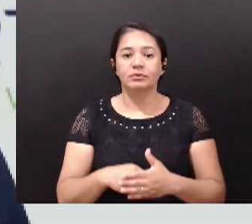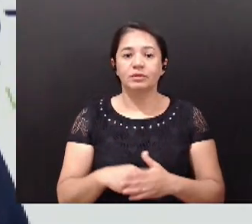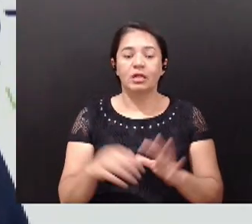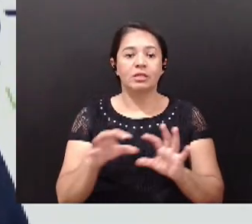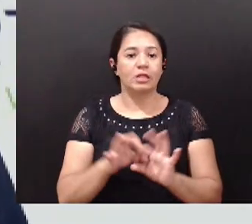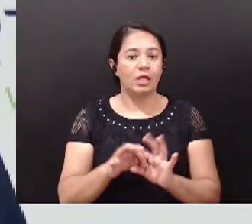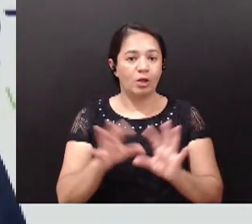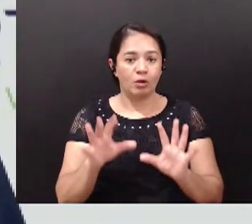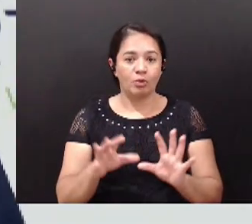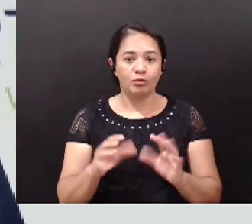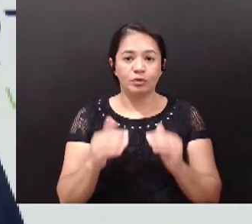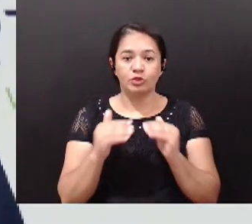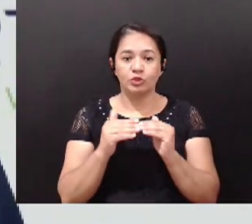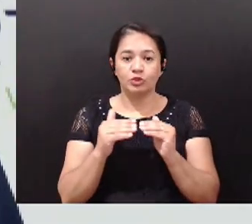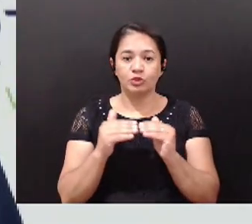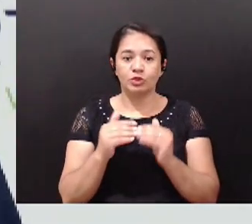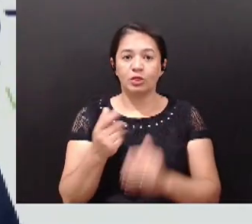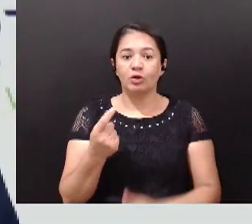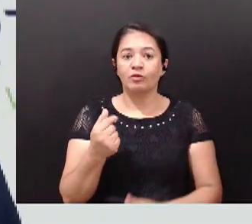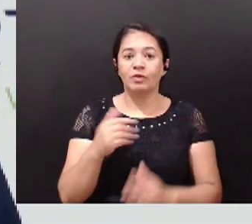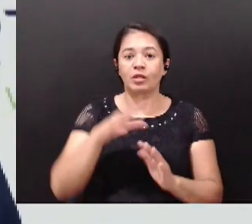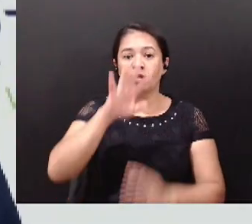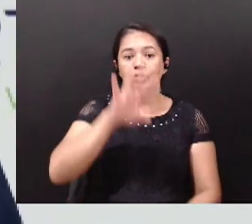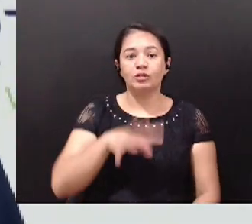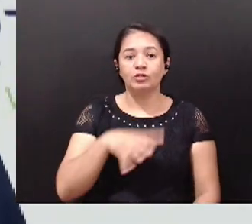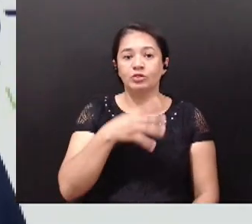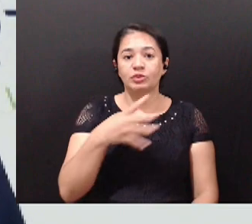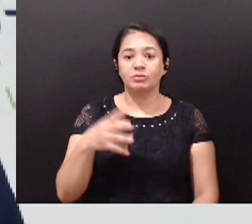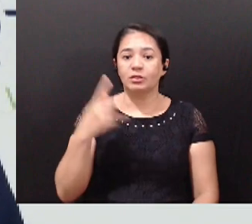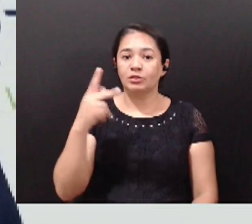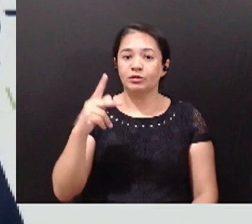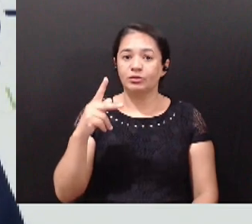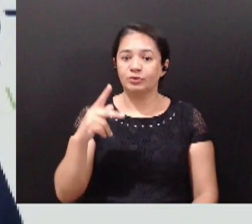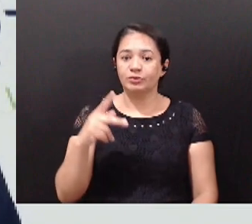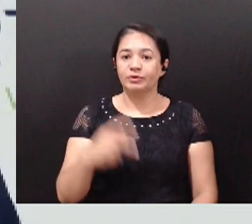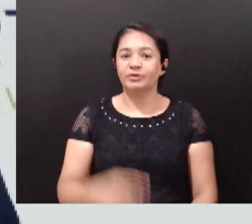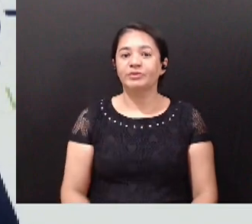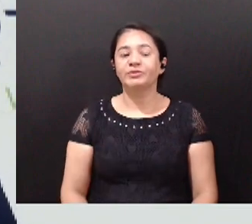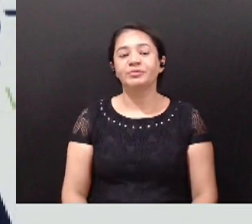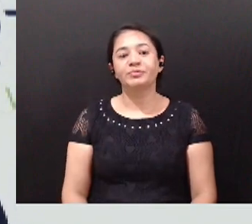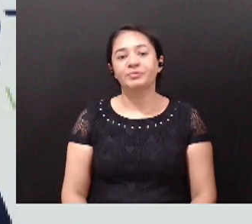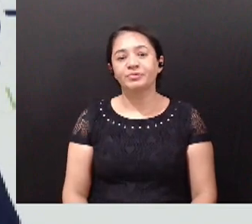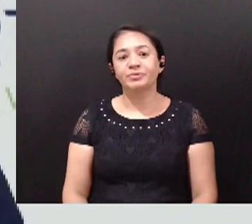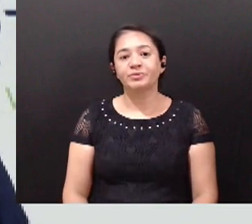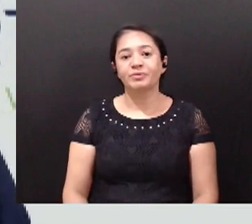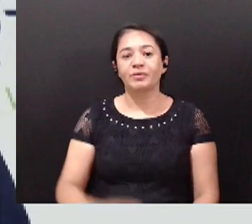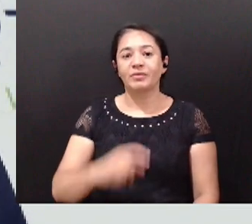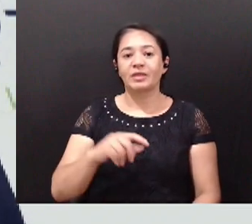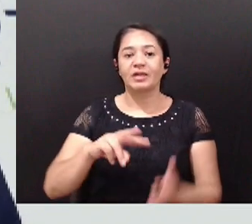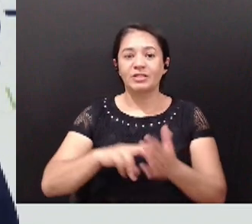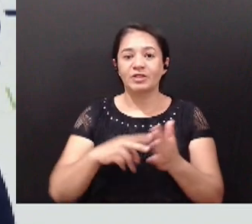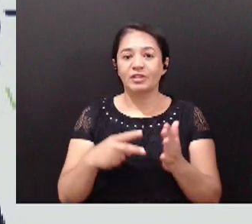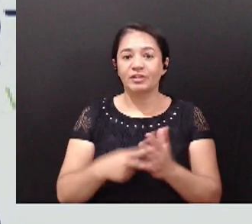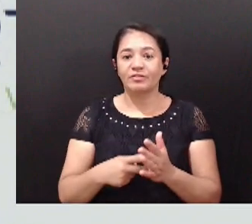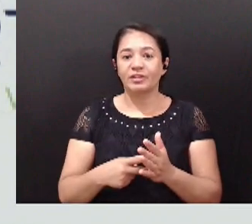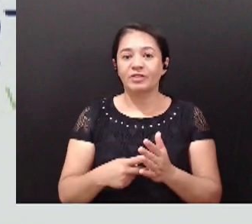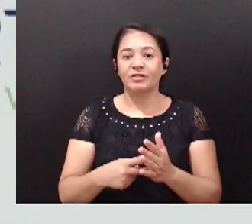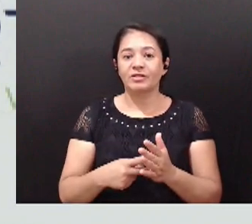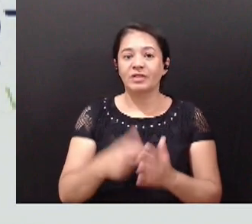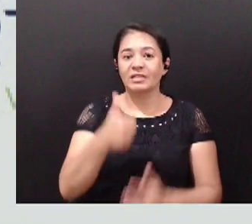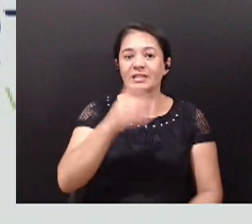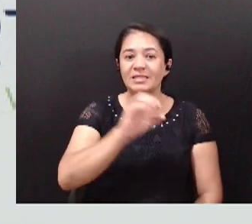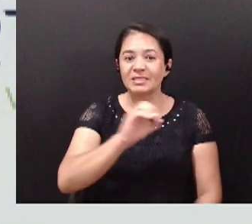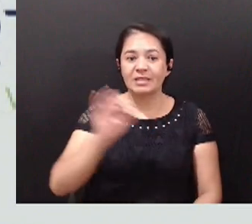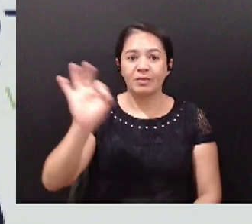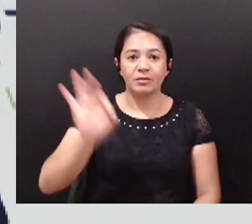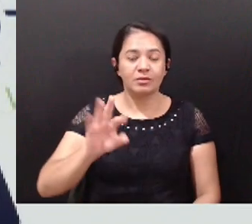conforme o preço de tabela do seu plano de saúde. Então, não significa que você vai ser reembolsado 100%,